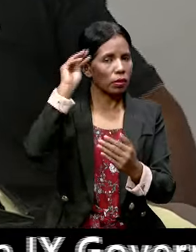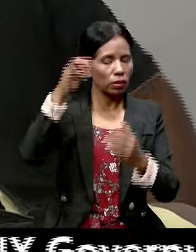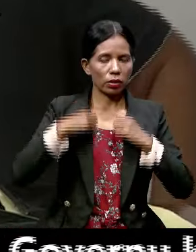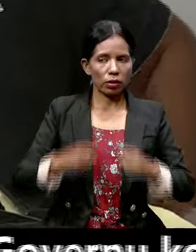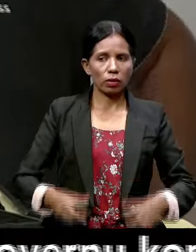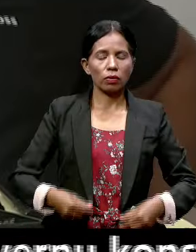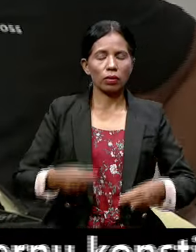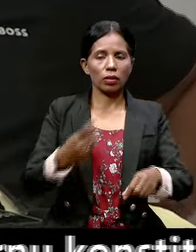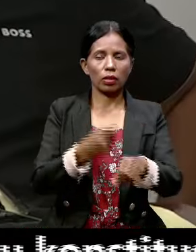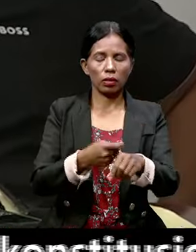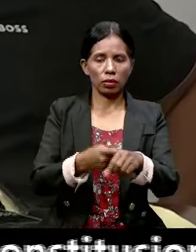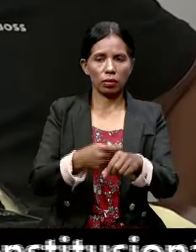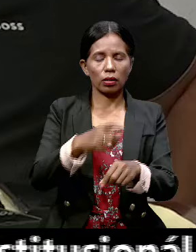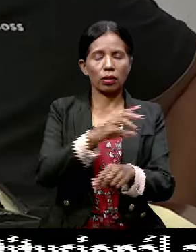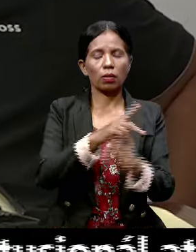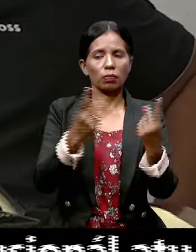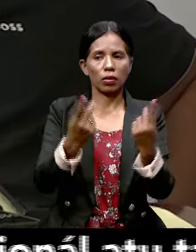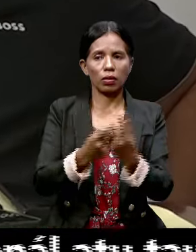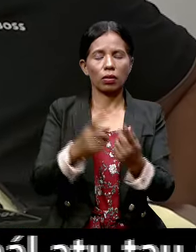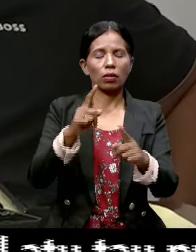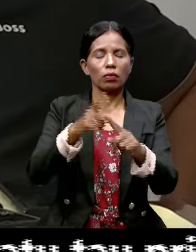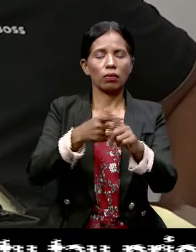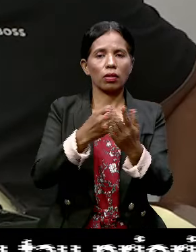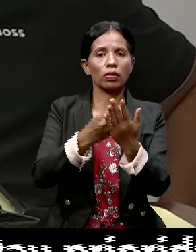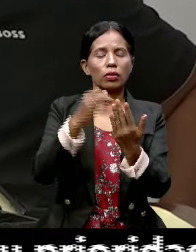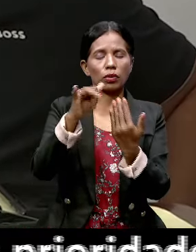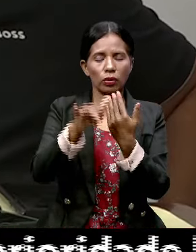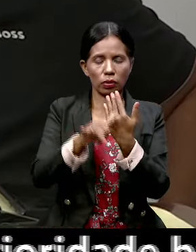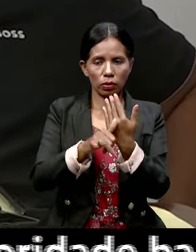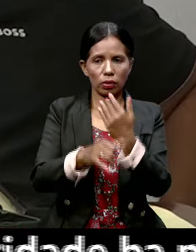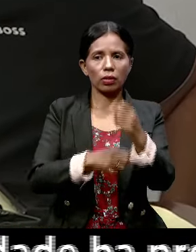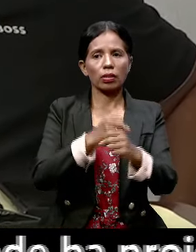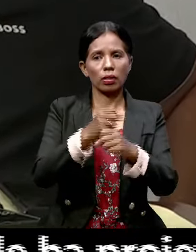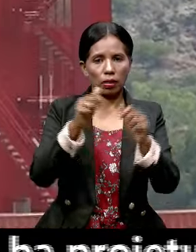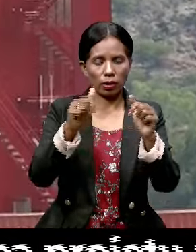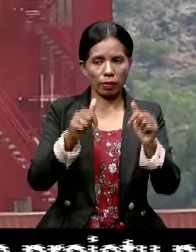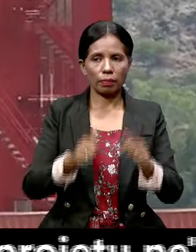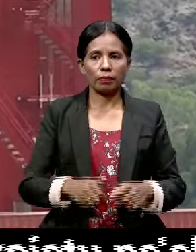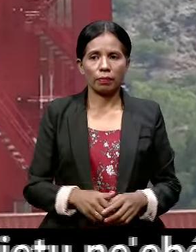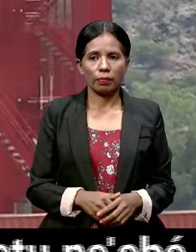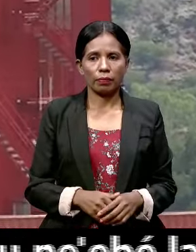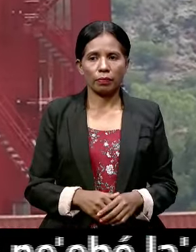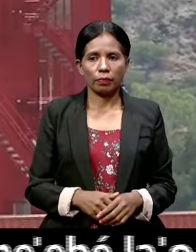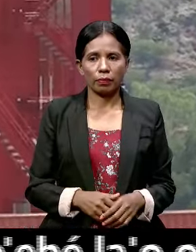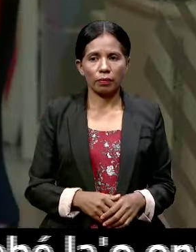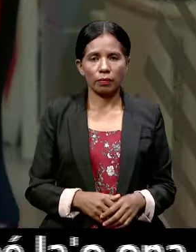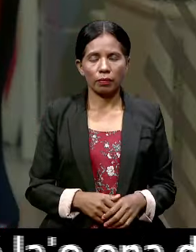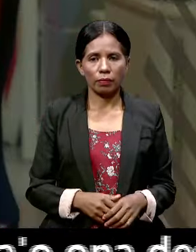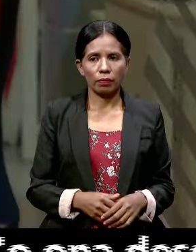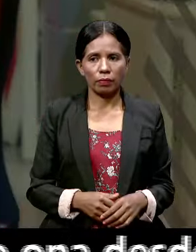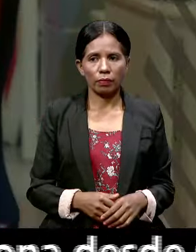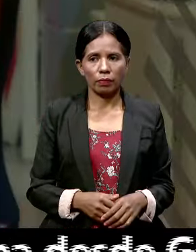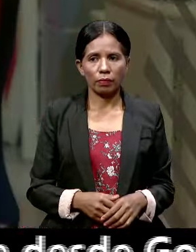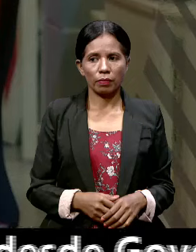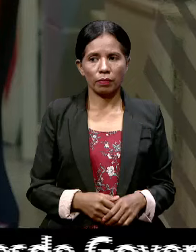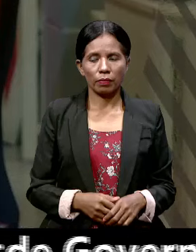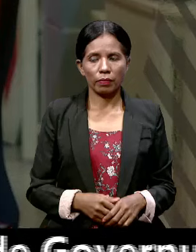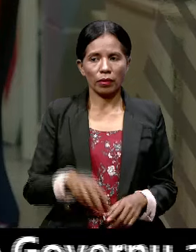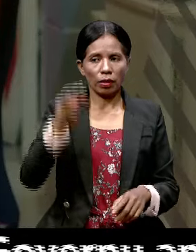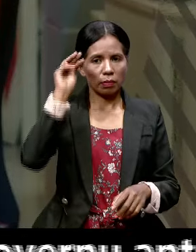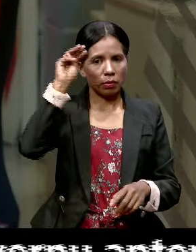faltan tempo ba Salimago to fulan junho tinane, Dilma Sujeti, Agina Lola, Giamen.